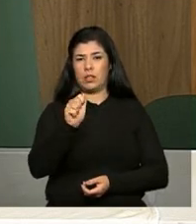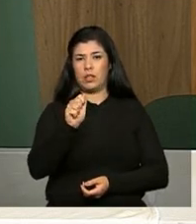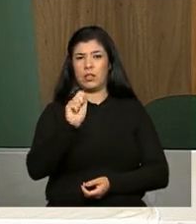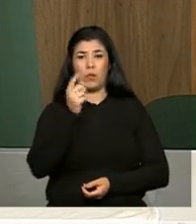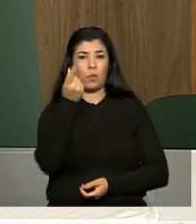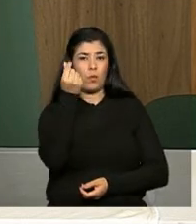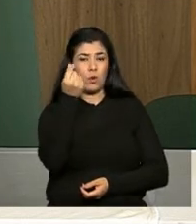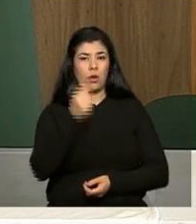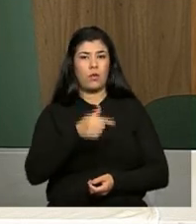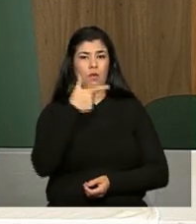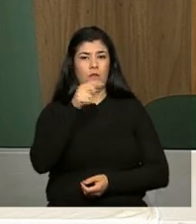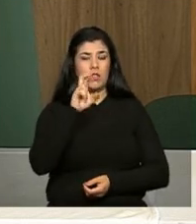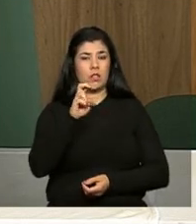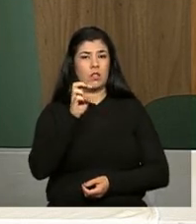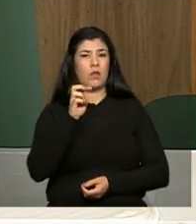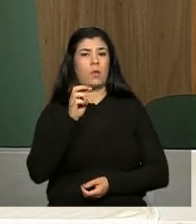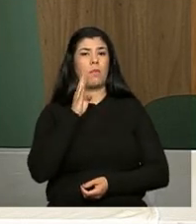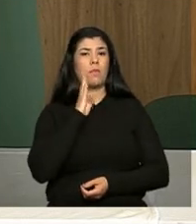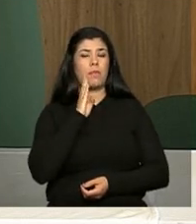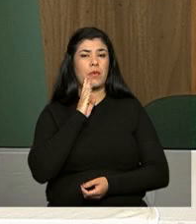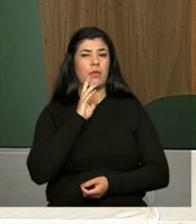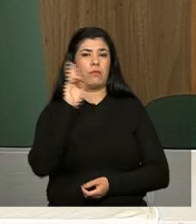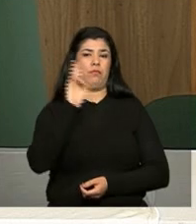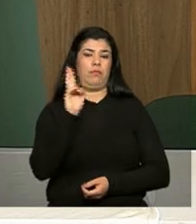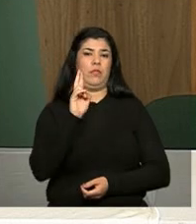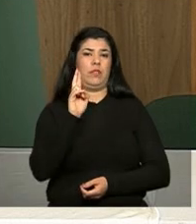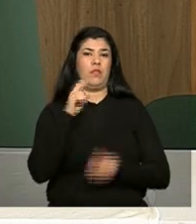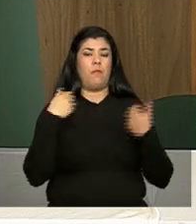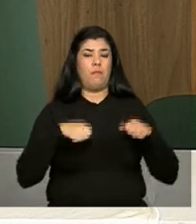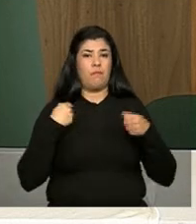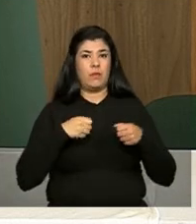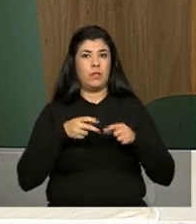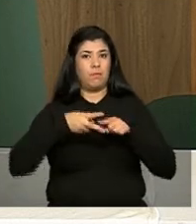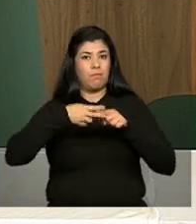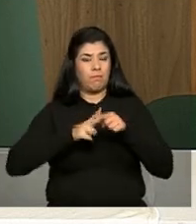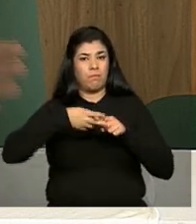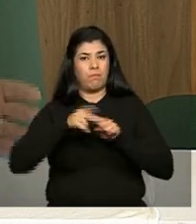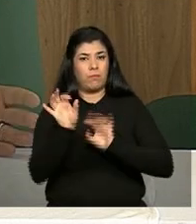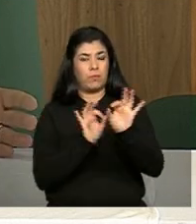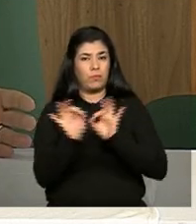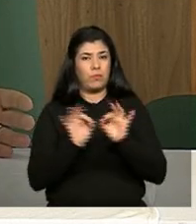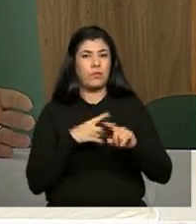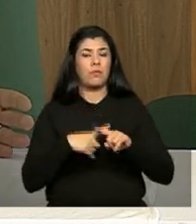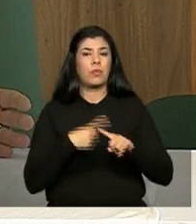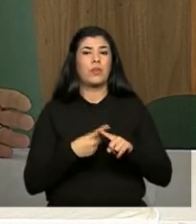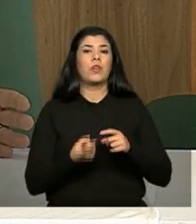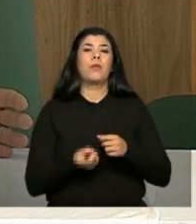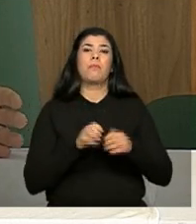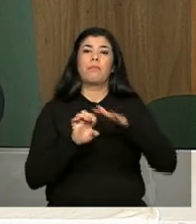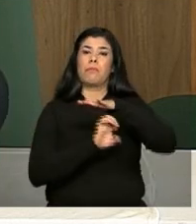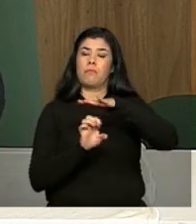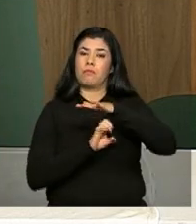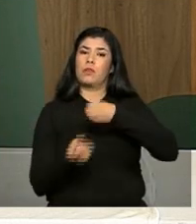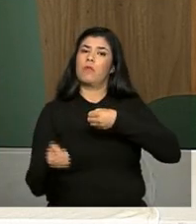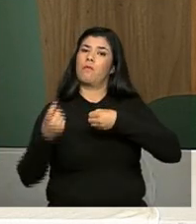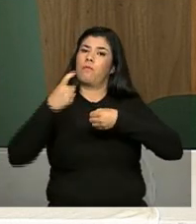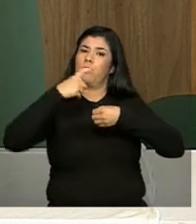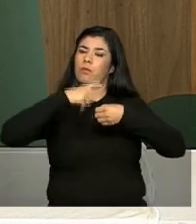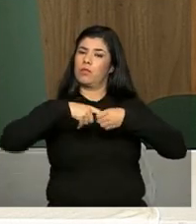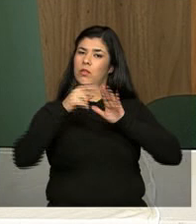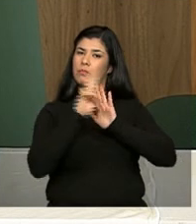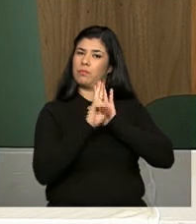e nós precisamos corrigir parcialmente essa desoneração eu consigo permitindo que as empresas volta ao regime a ter osso E acharem